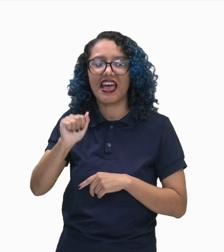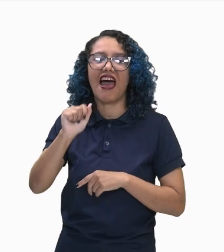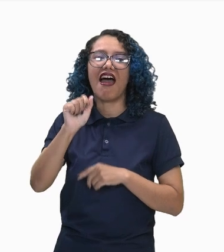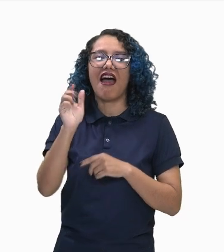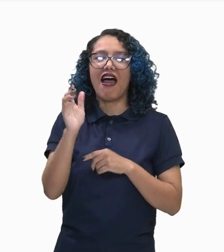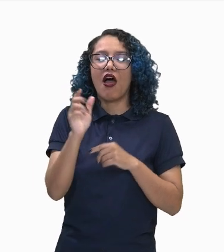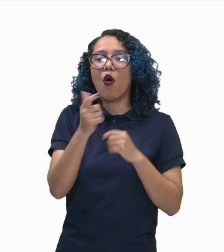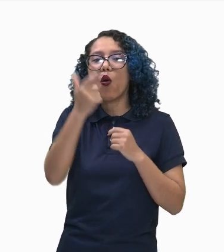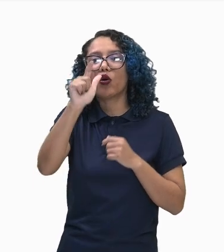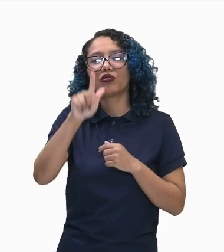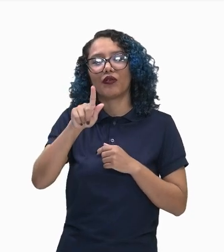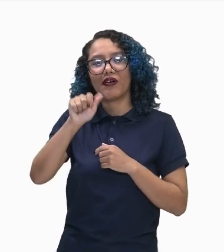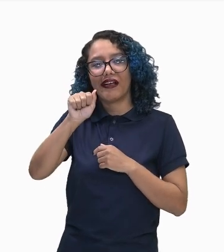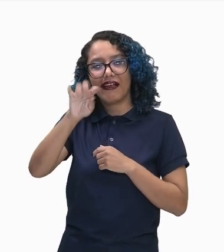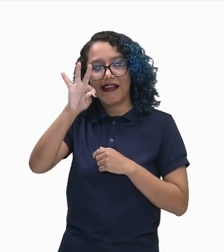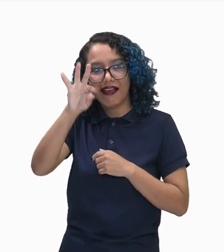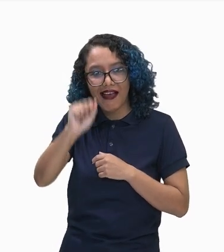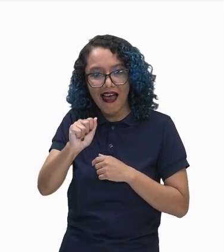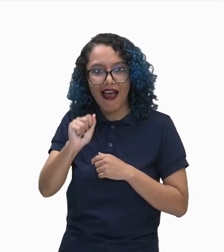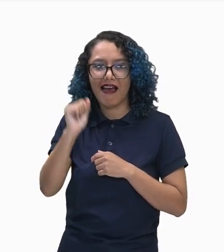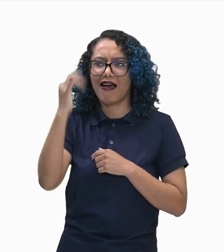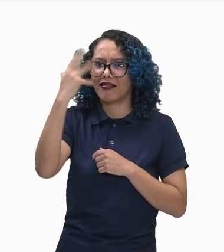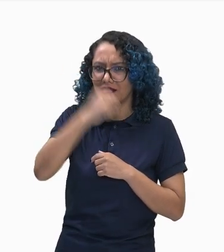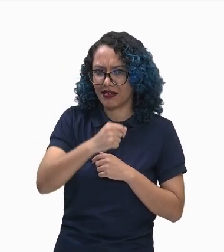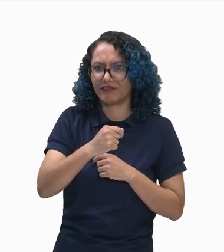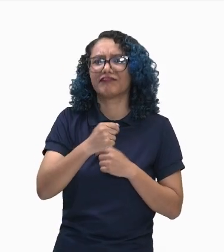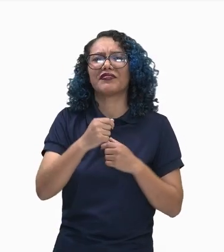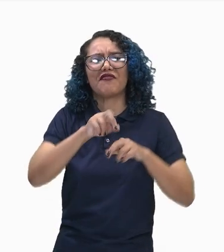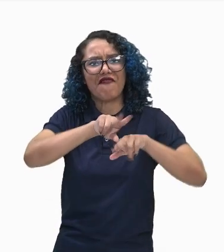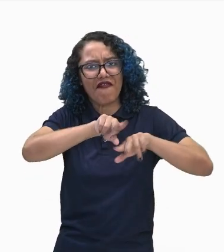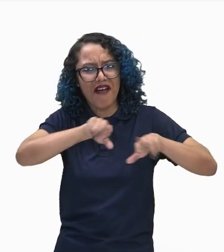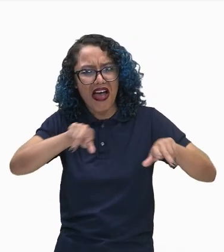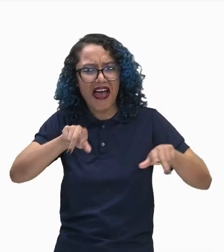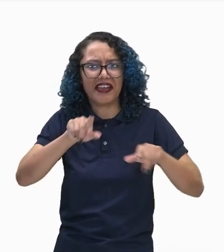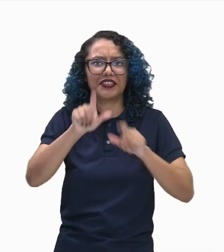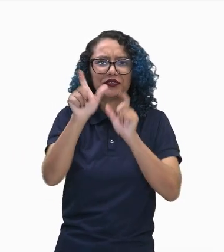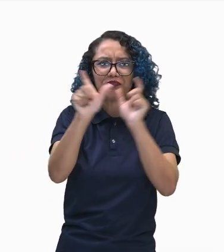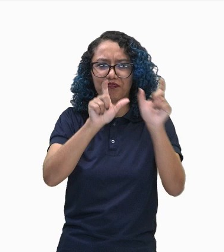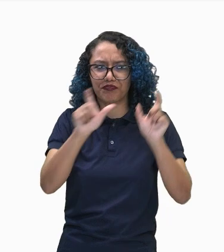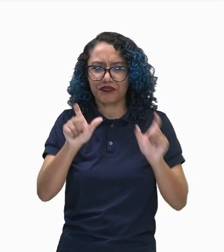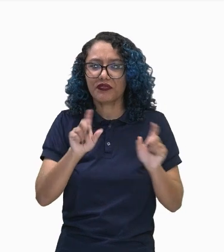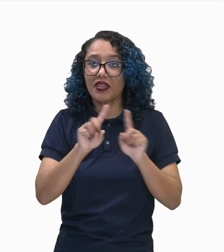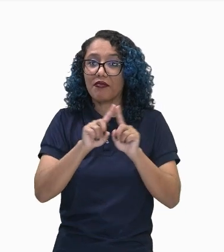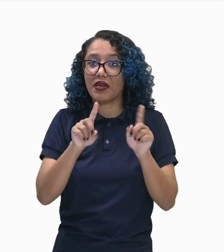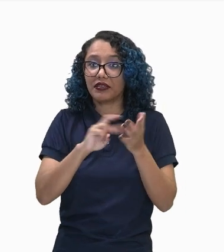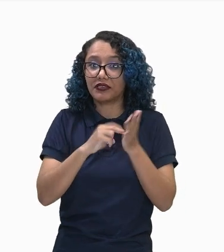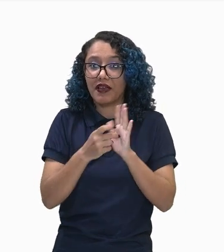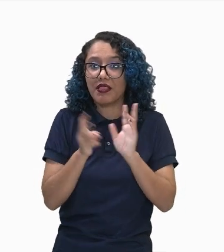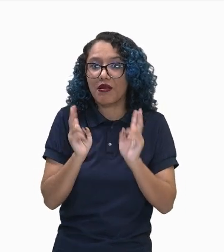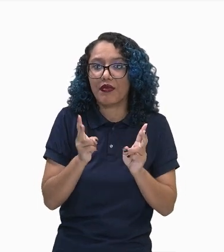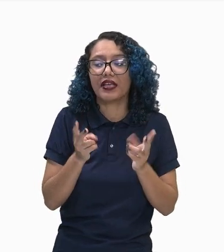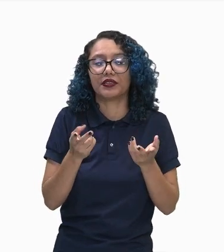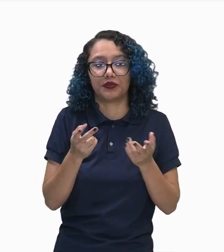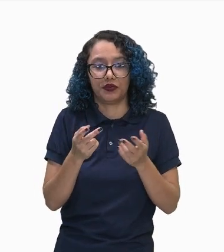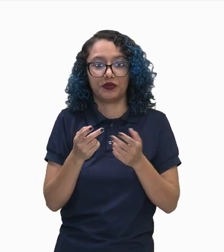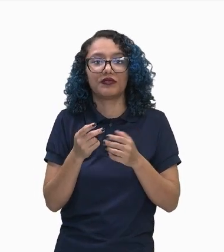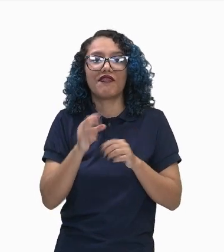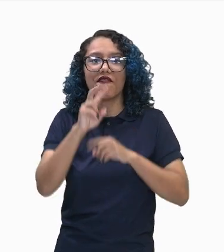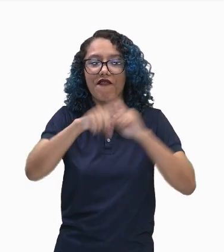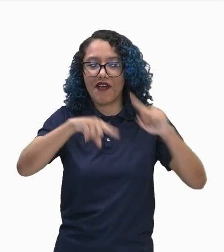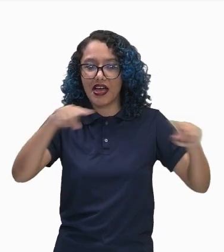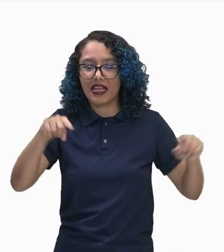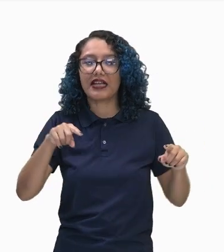nós vemos aí quantas diferenças no falar, tanto na questão histórica, como na